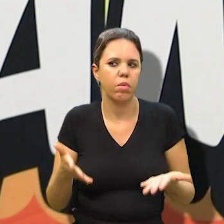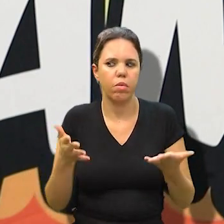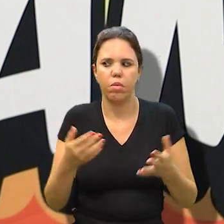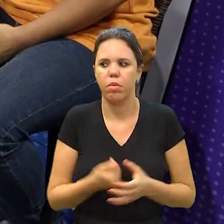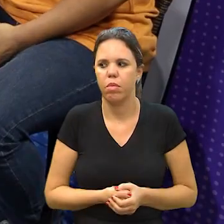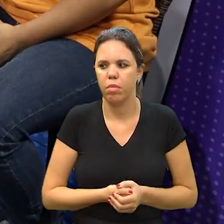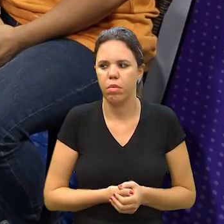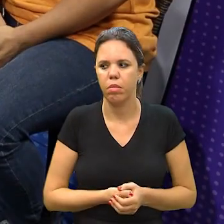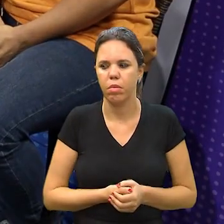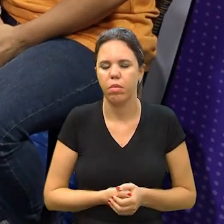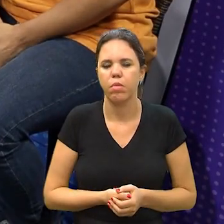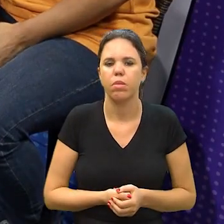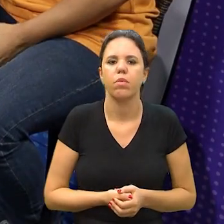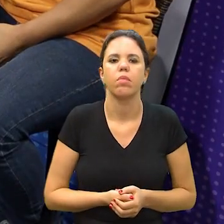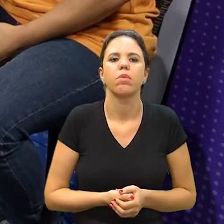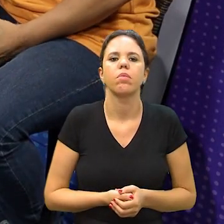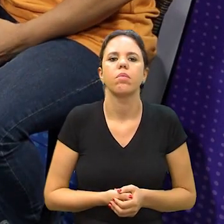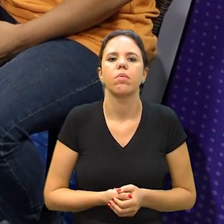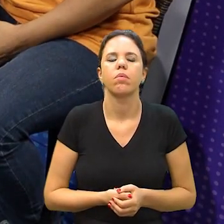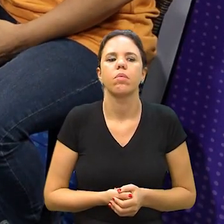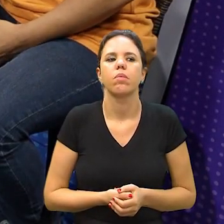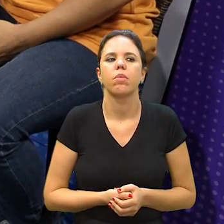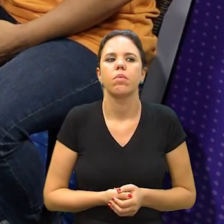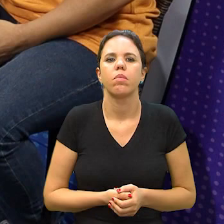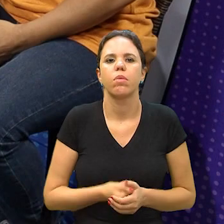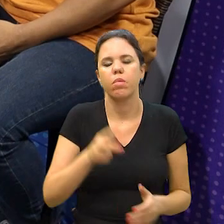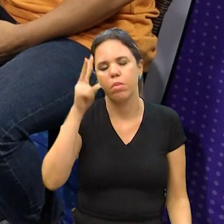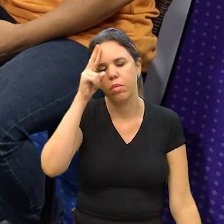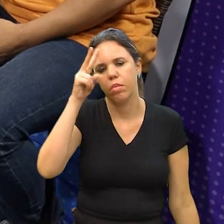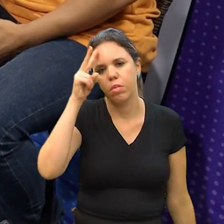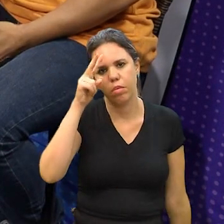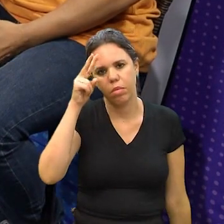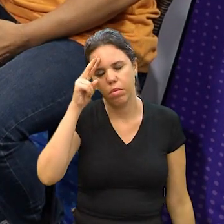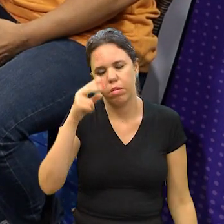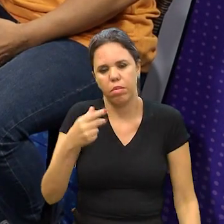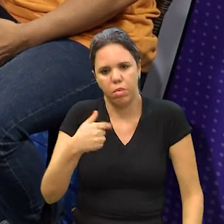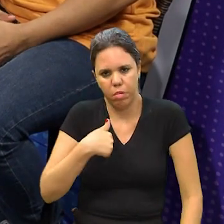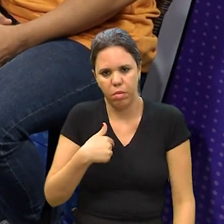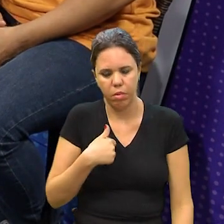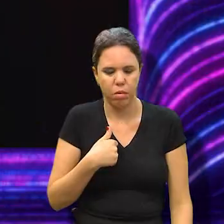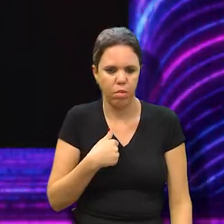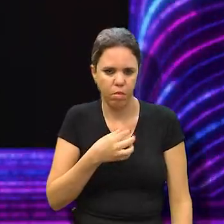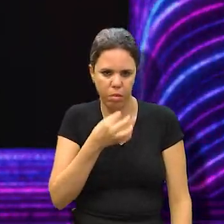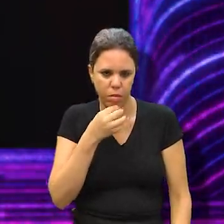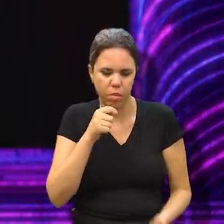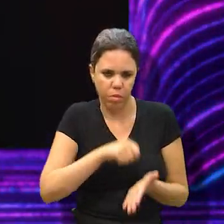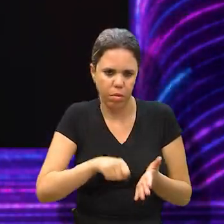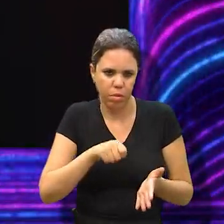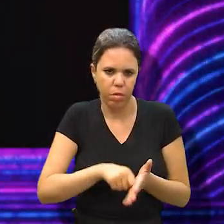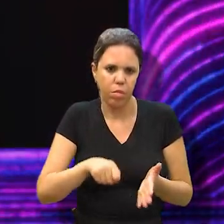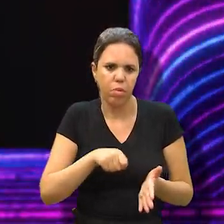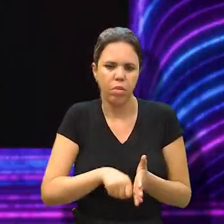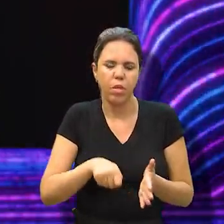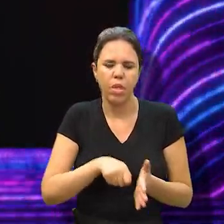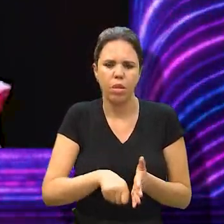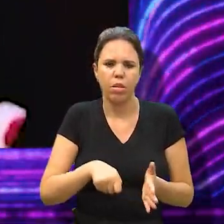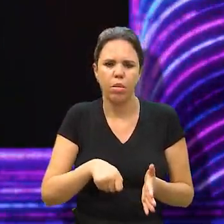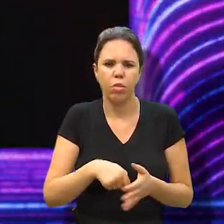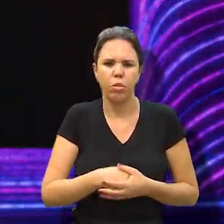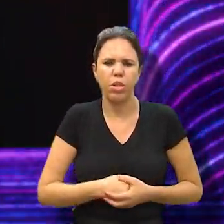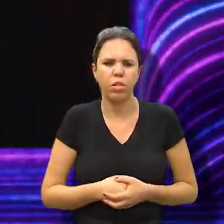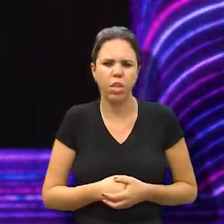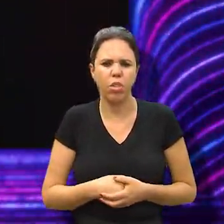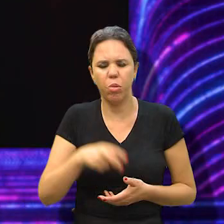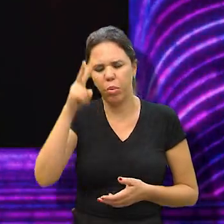inspiração? Então, a inspiração para essa história veio totalmente de mim. Eu havia escrito uma fanfic